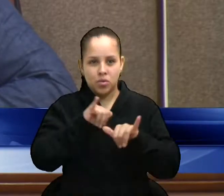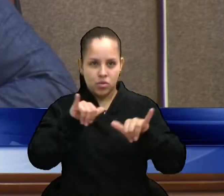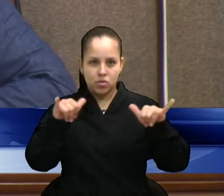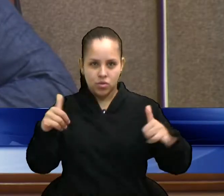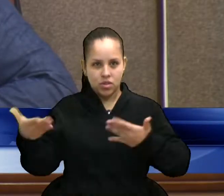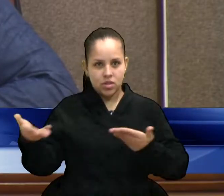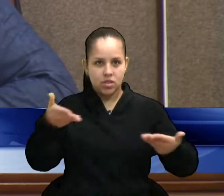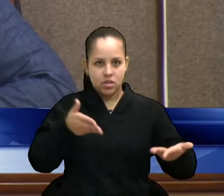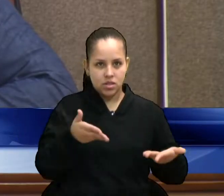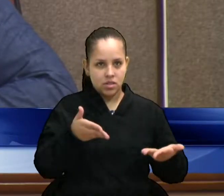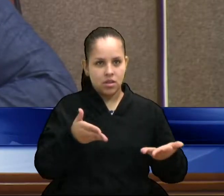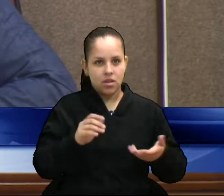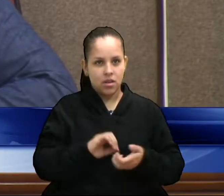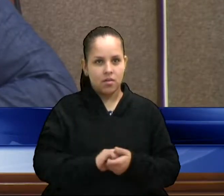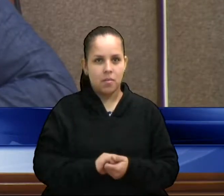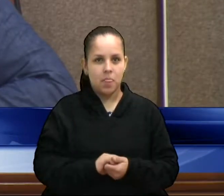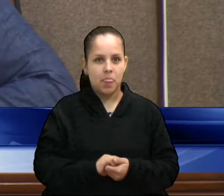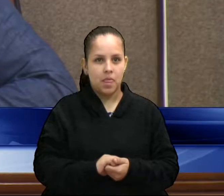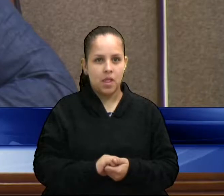pelo juízo AQUA,